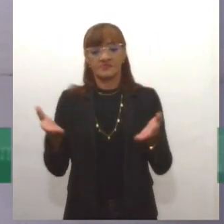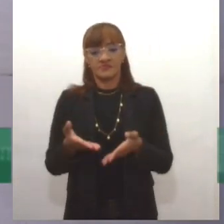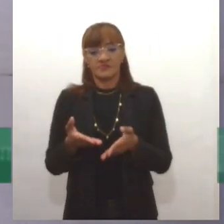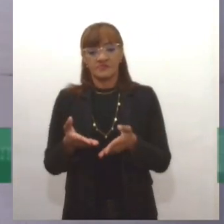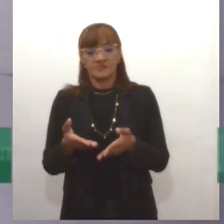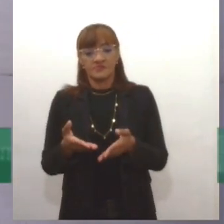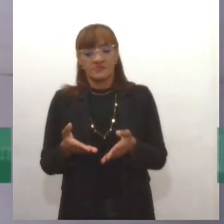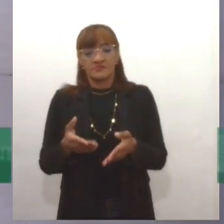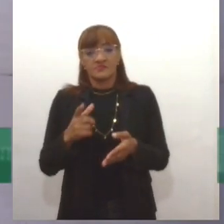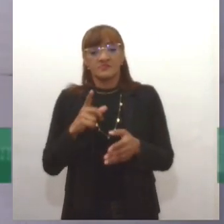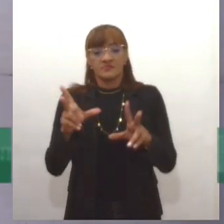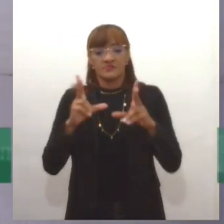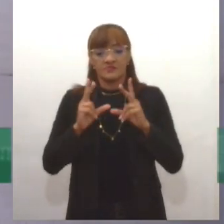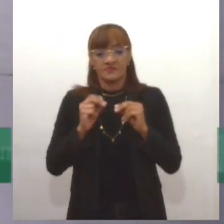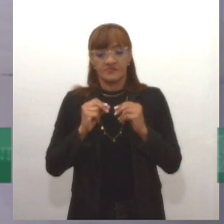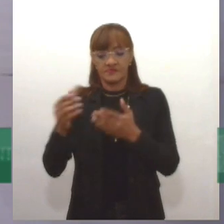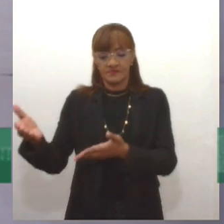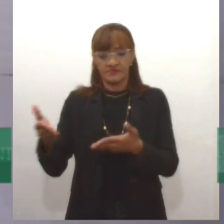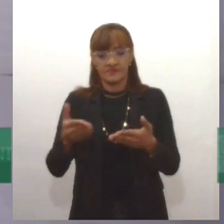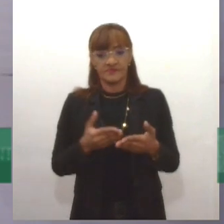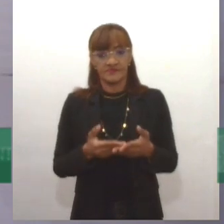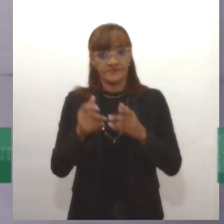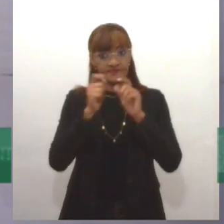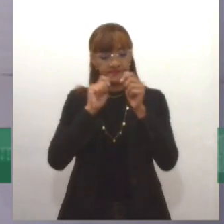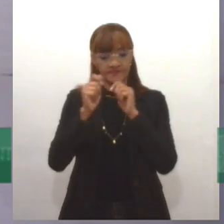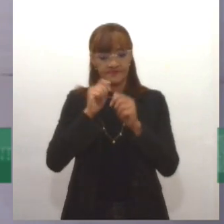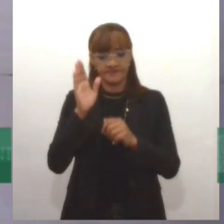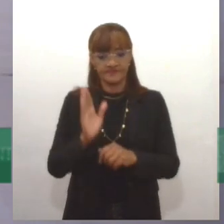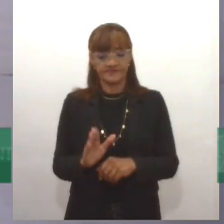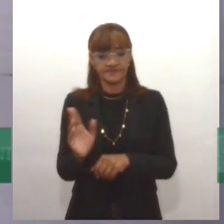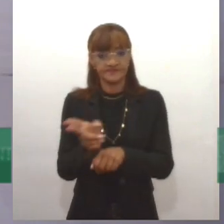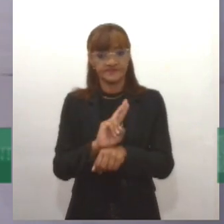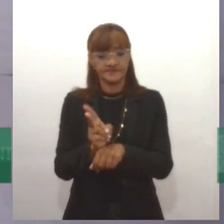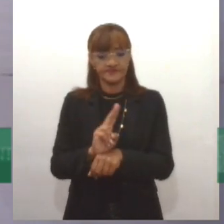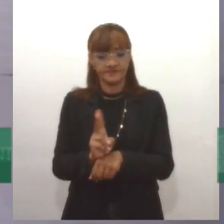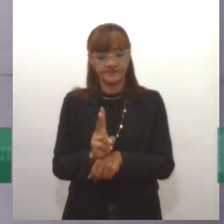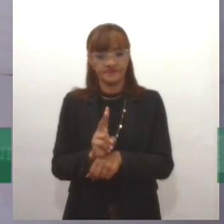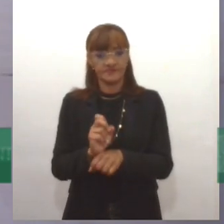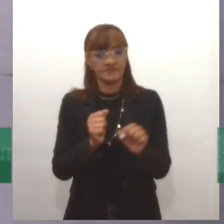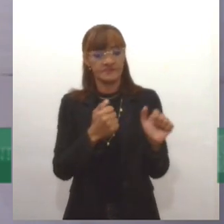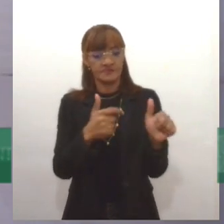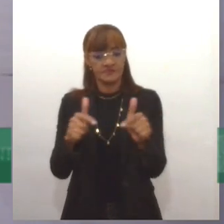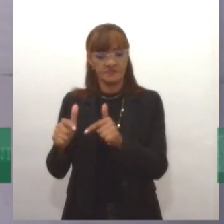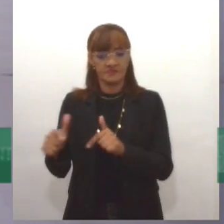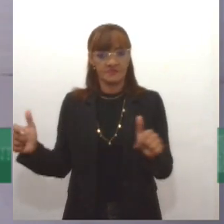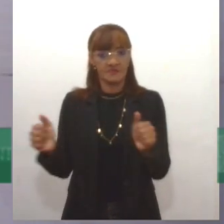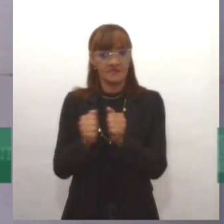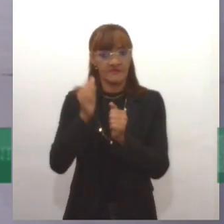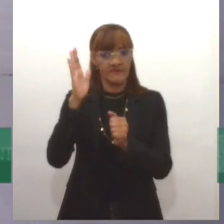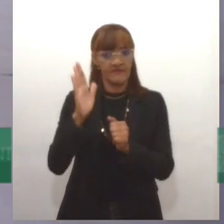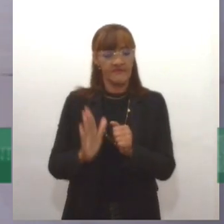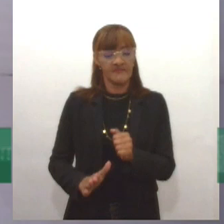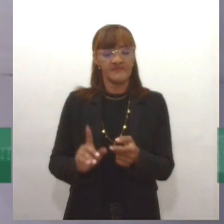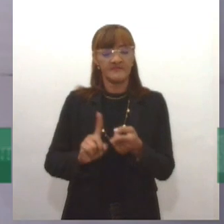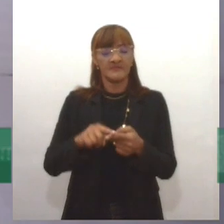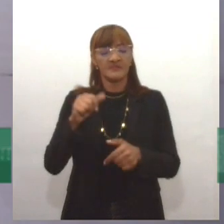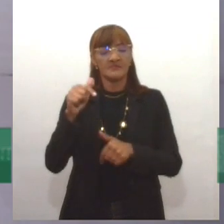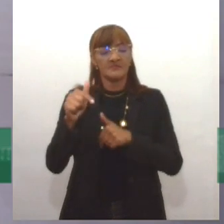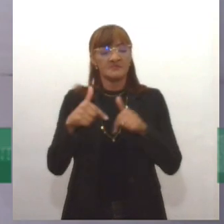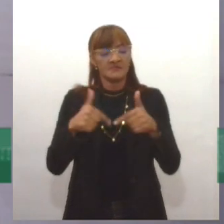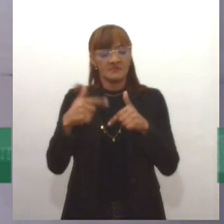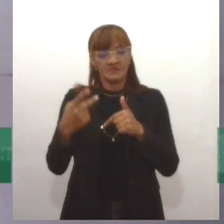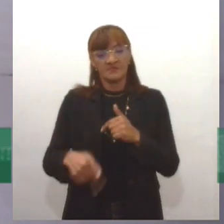Pauta a Auditora Fiscal do Trabalho e adjunta da Superintendência Regional do Trabalho em Sergipe,